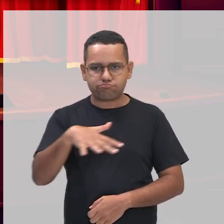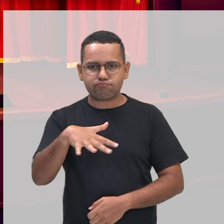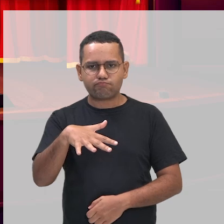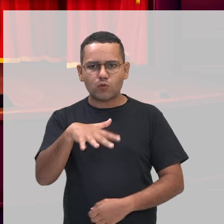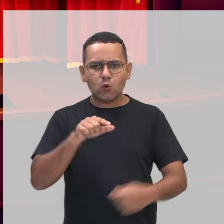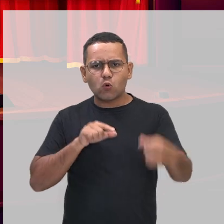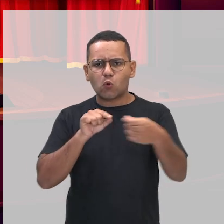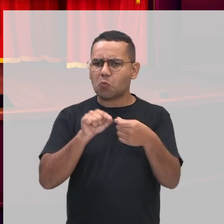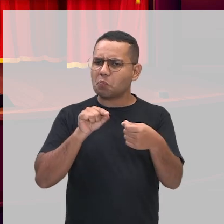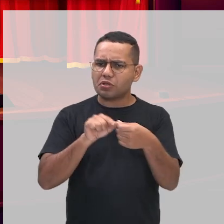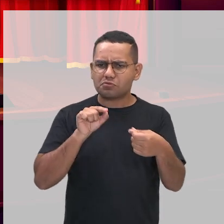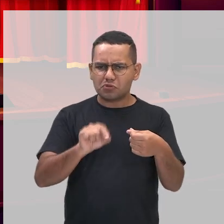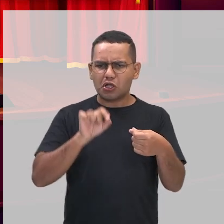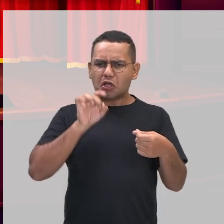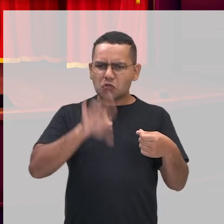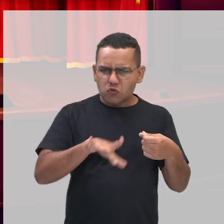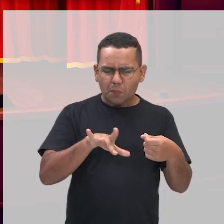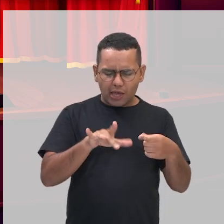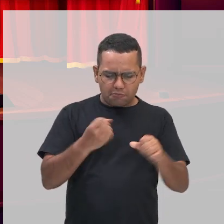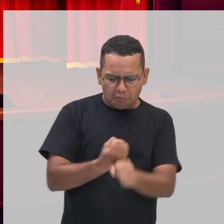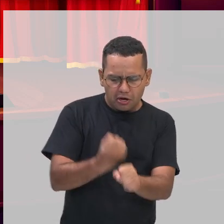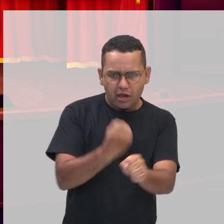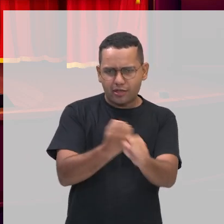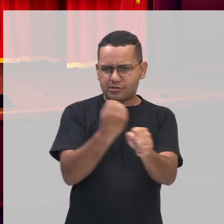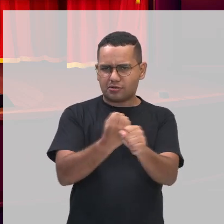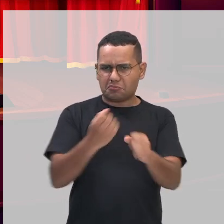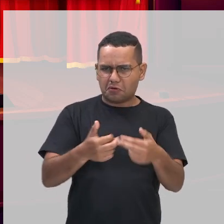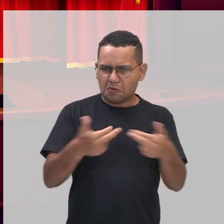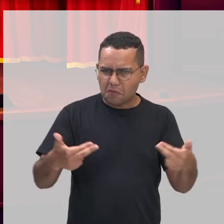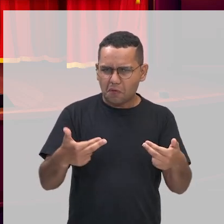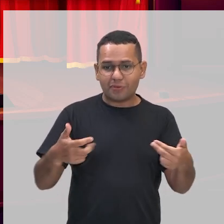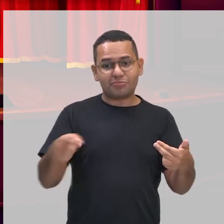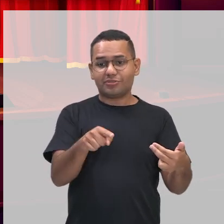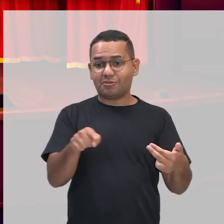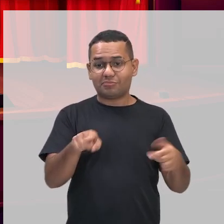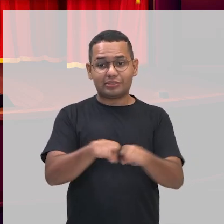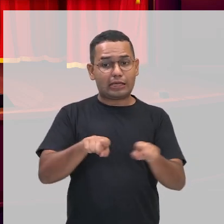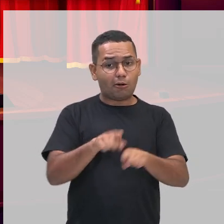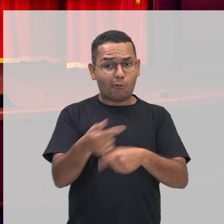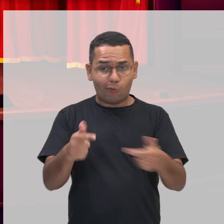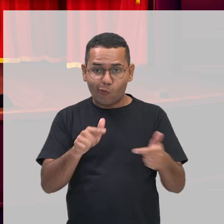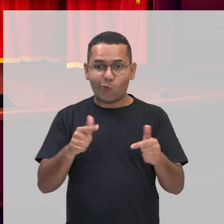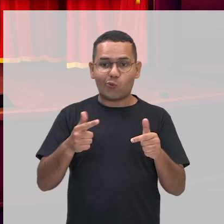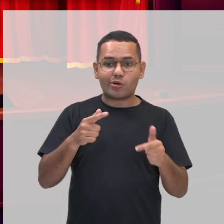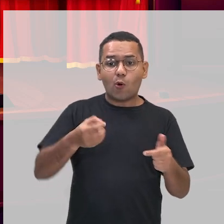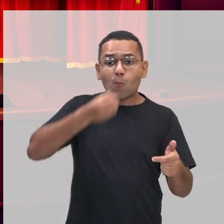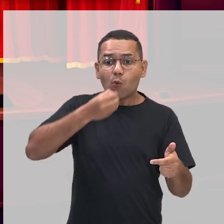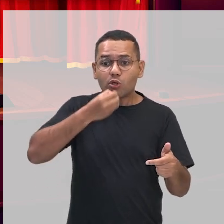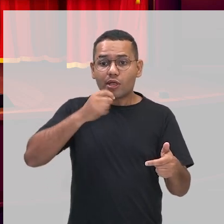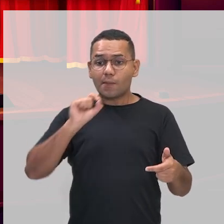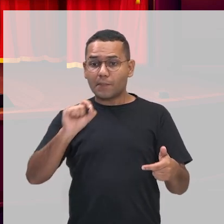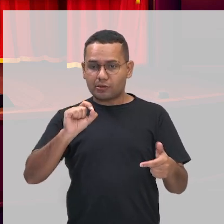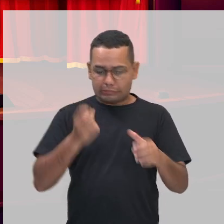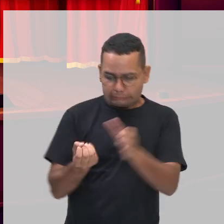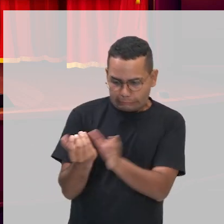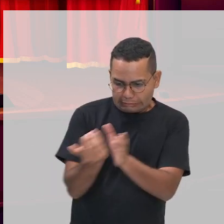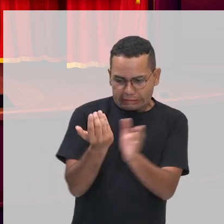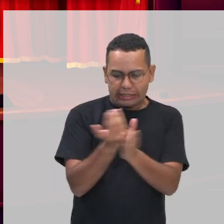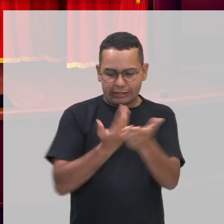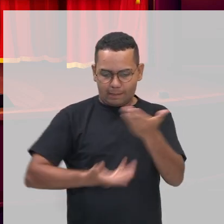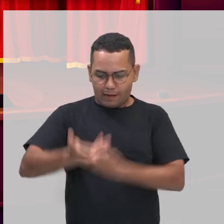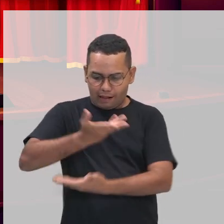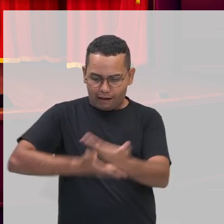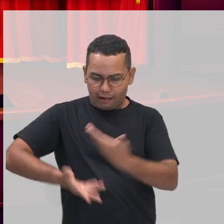espaços são mais do que meros cenários para apresentações. Eles são ambientes vivos